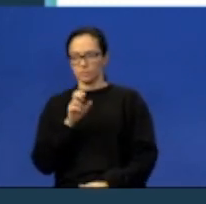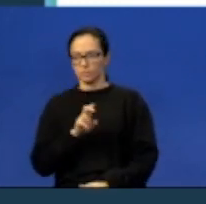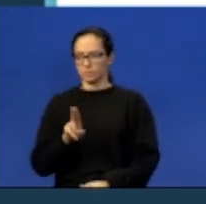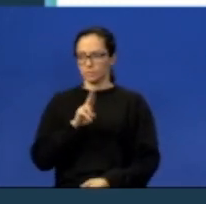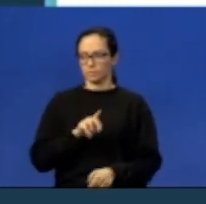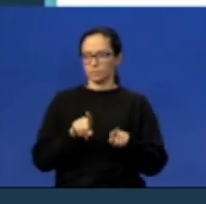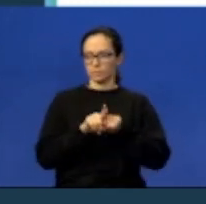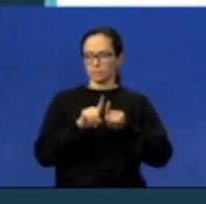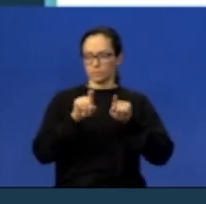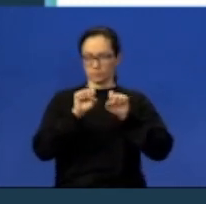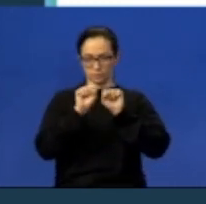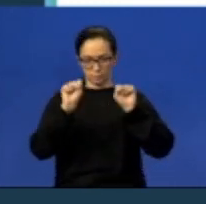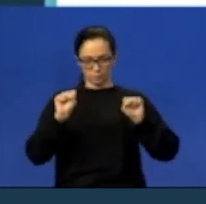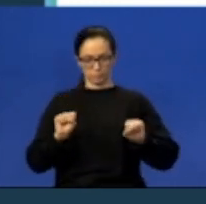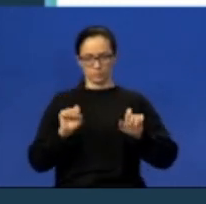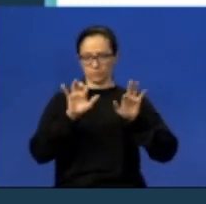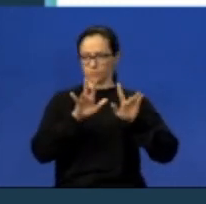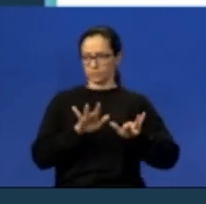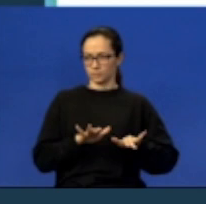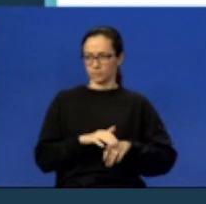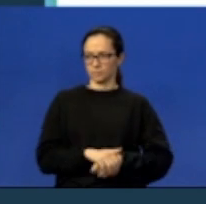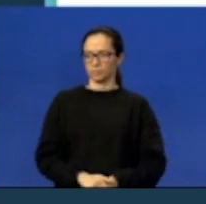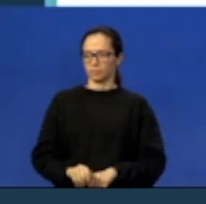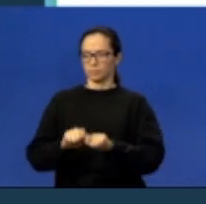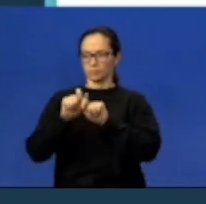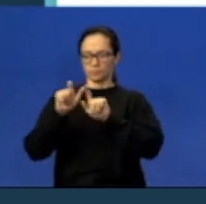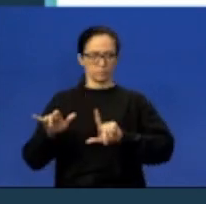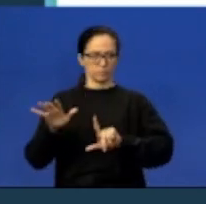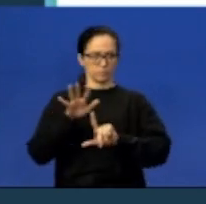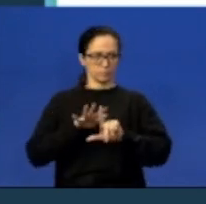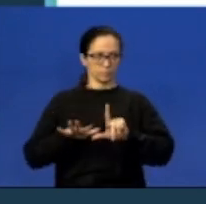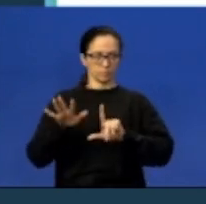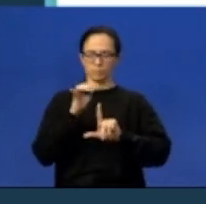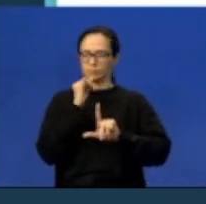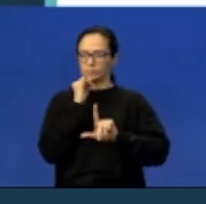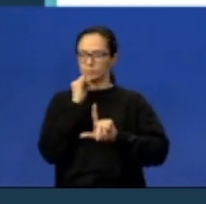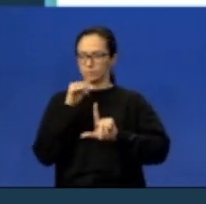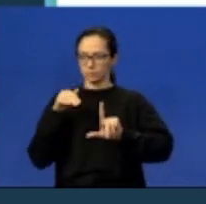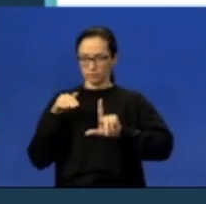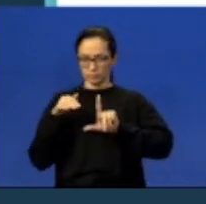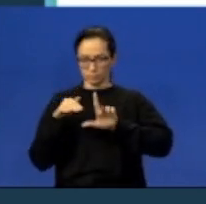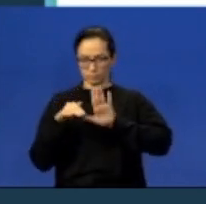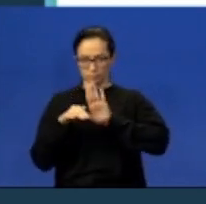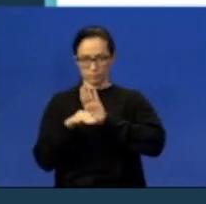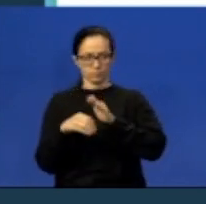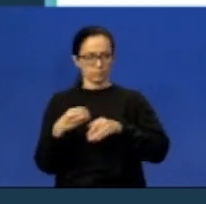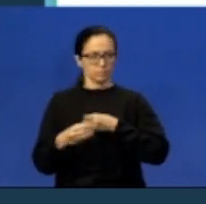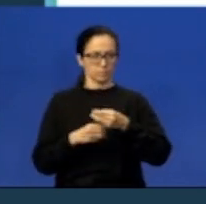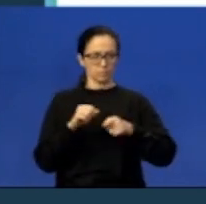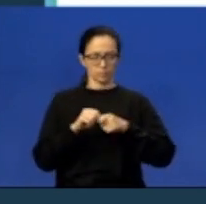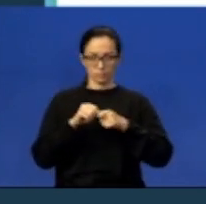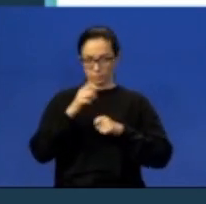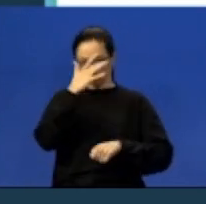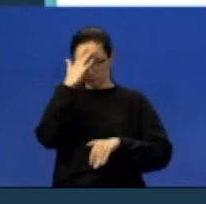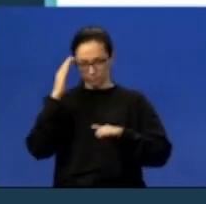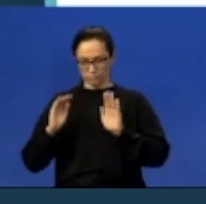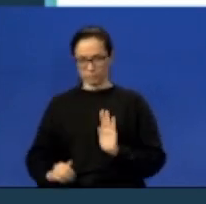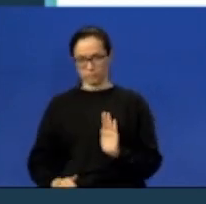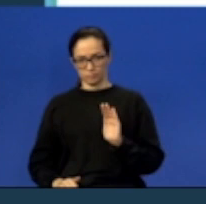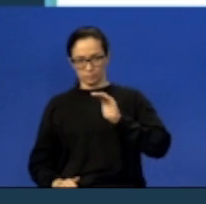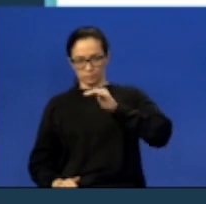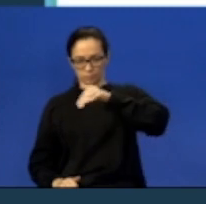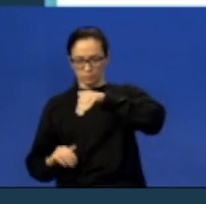de informatização. Nessa imagem, vocês veem aqui como que é realizado o exame de ressonância magnética, em que o indivíduo ele é